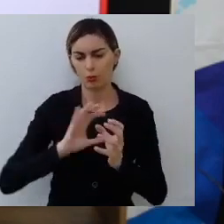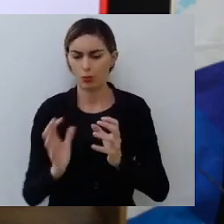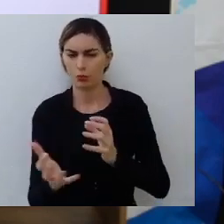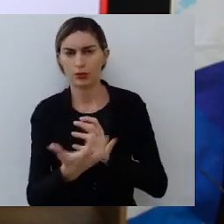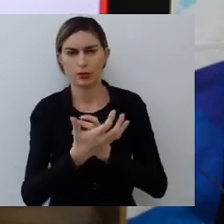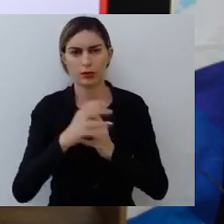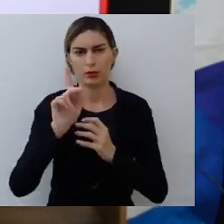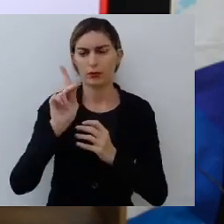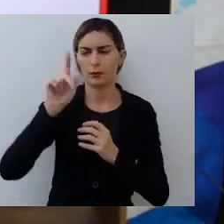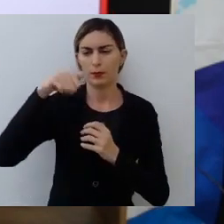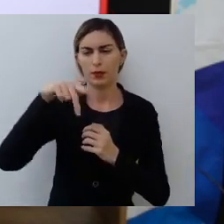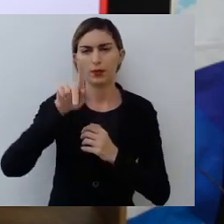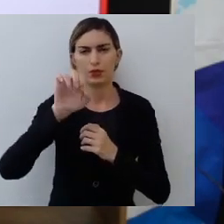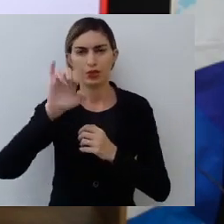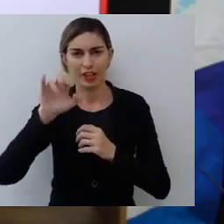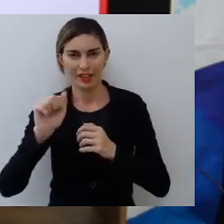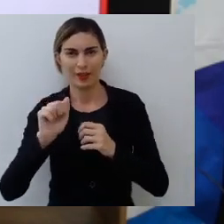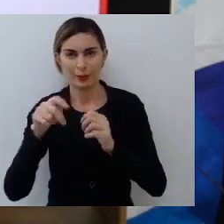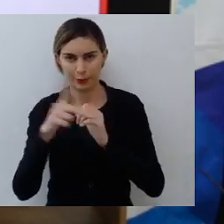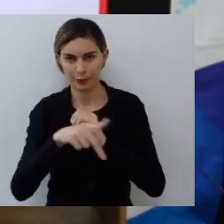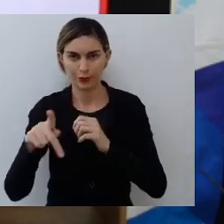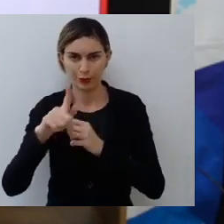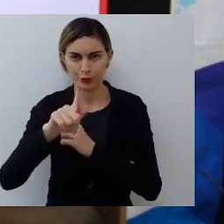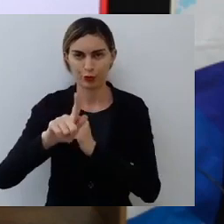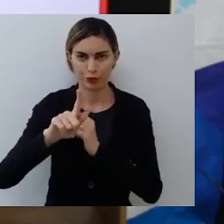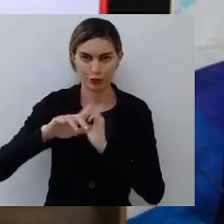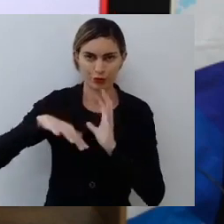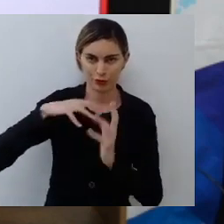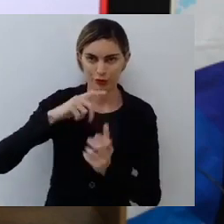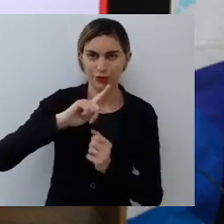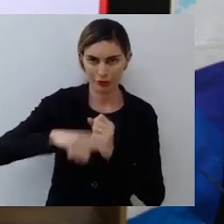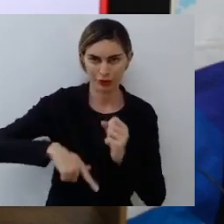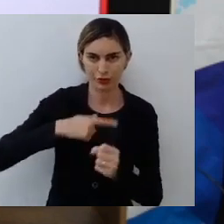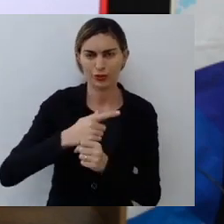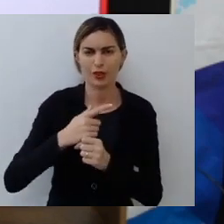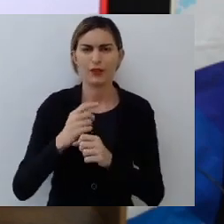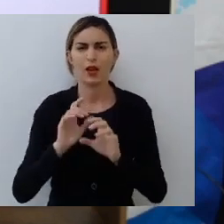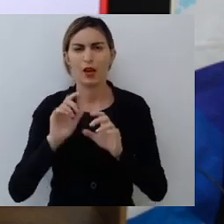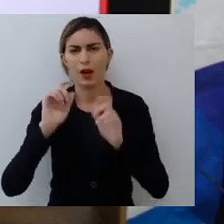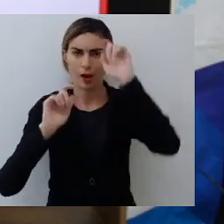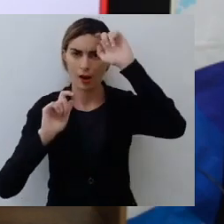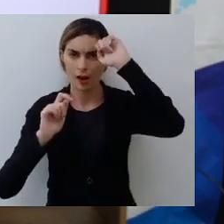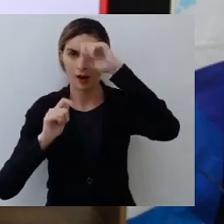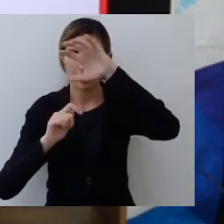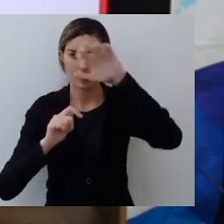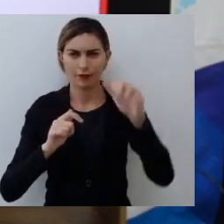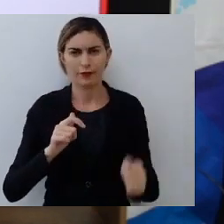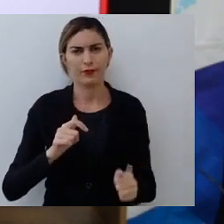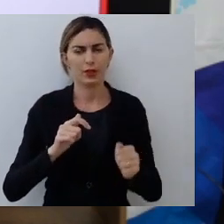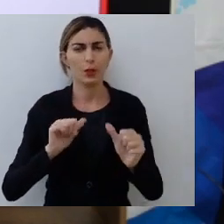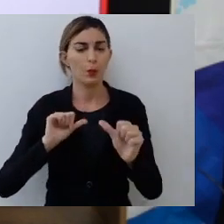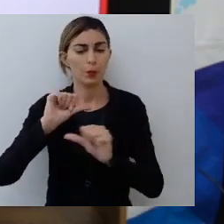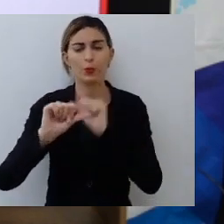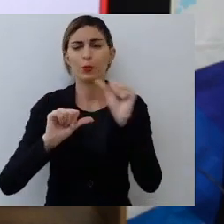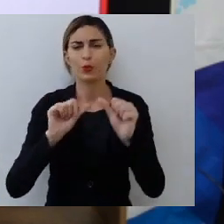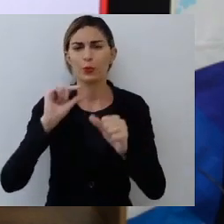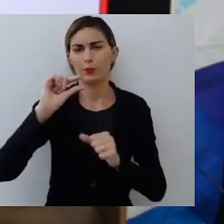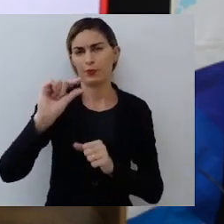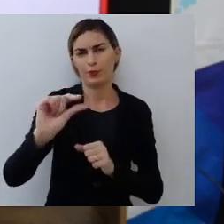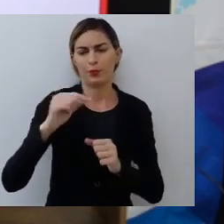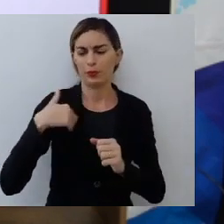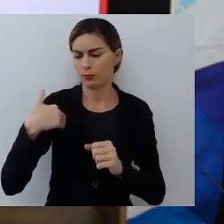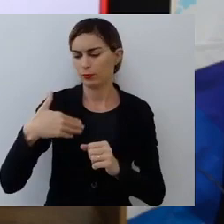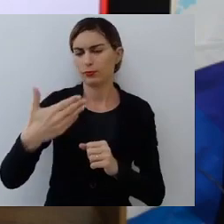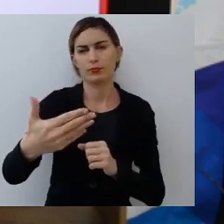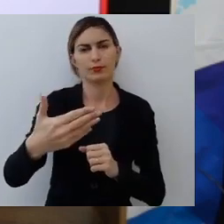Pangeia, um abraço para o professor de geografia, tá certo? A África foi um dos continentes que menos sofreram alterações com o passar do